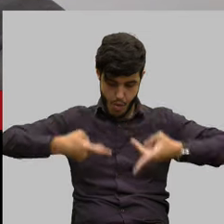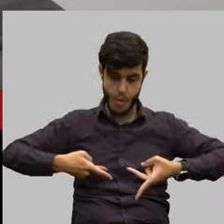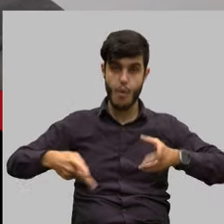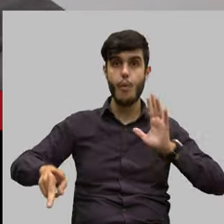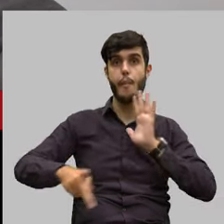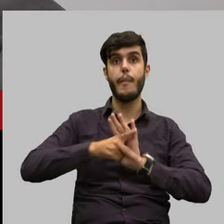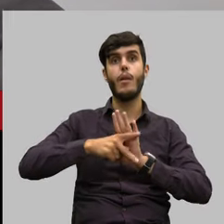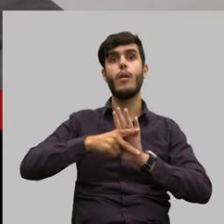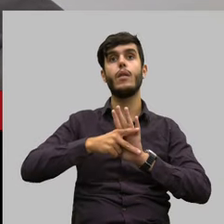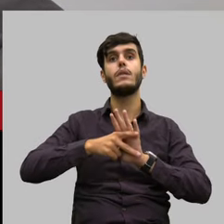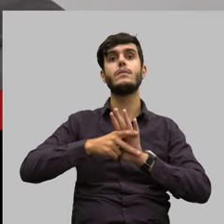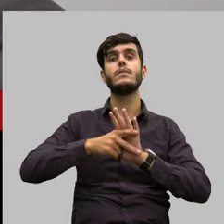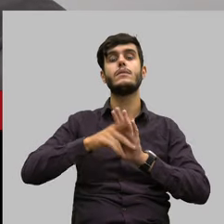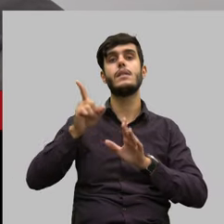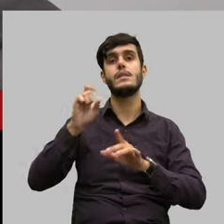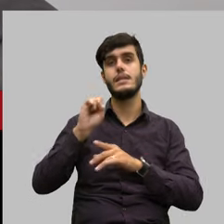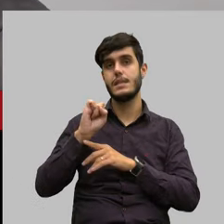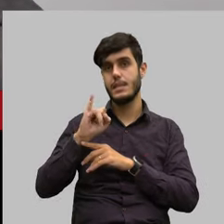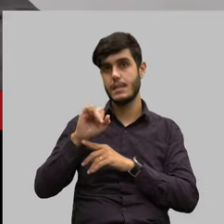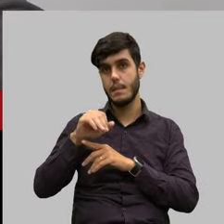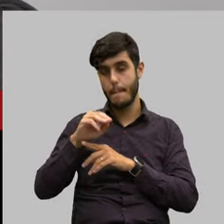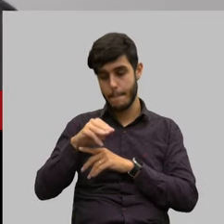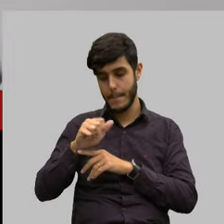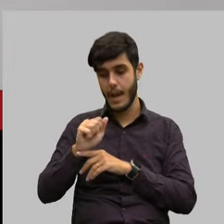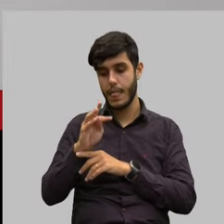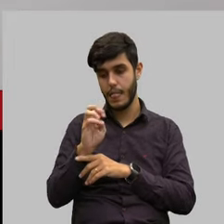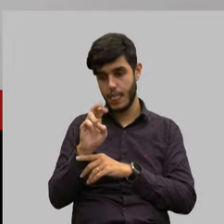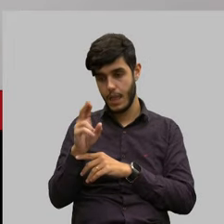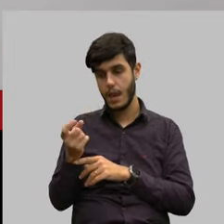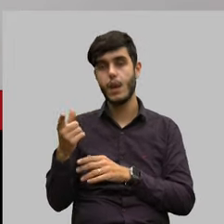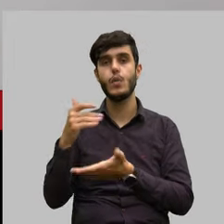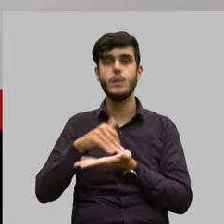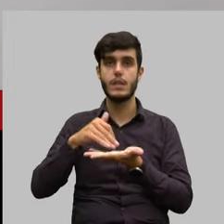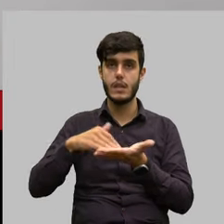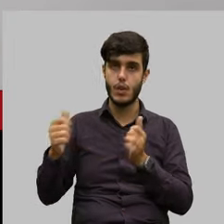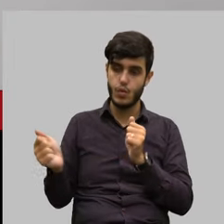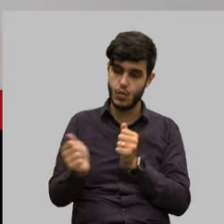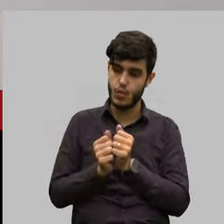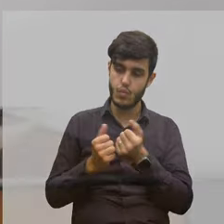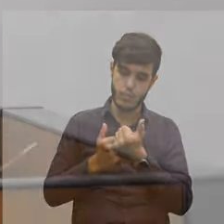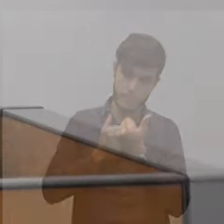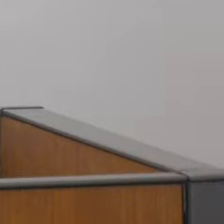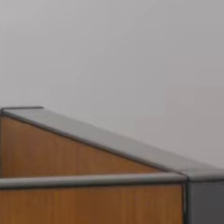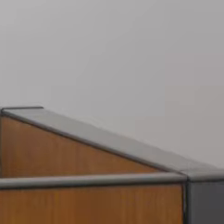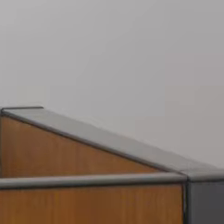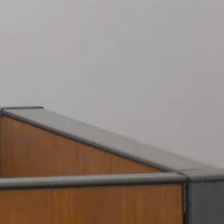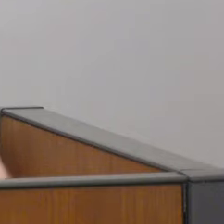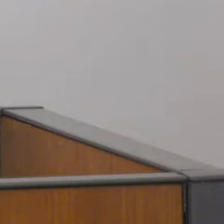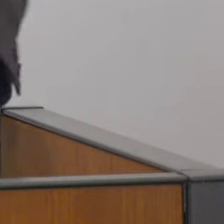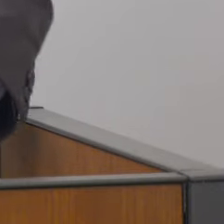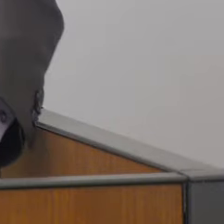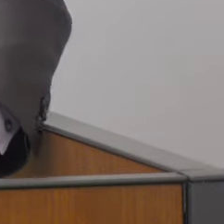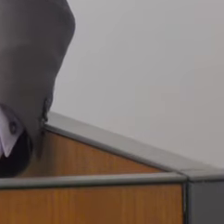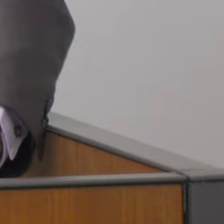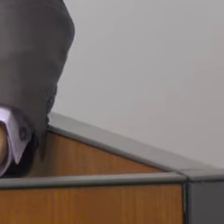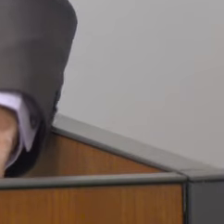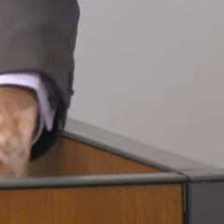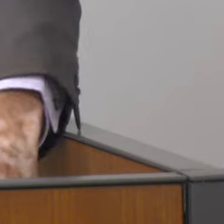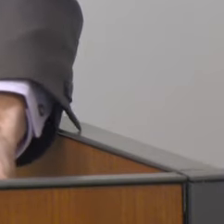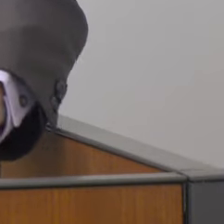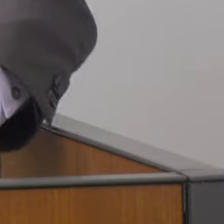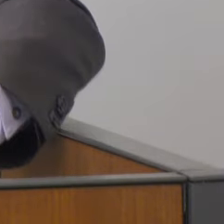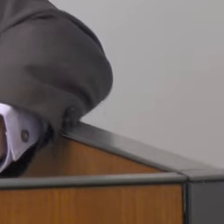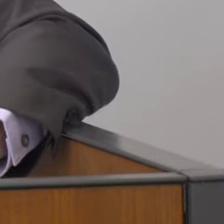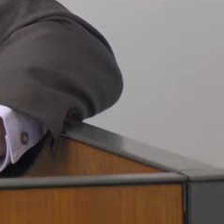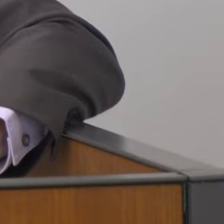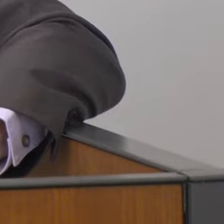vice o Mateus Simões e os seus secretários e adjunto é triste Presidente a gente ter que eh fazer uma assembleia fiscalista